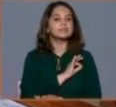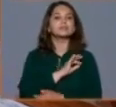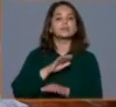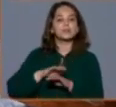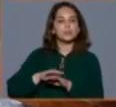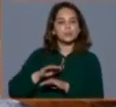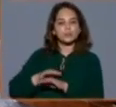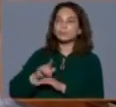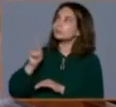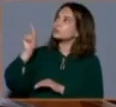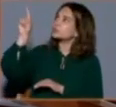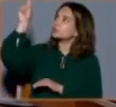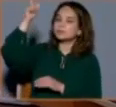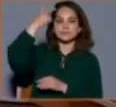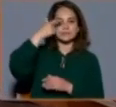Senhor,